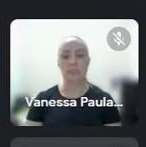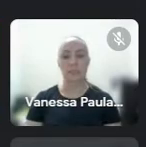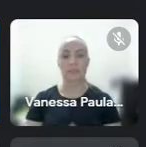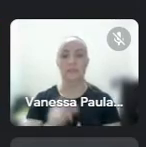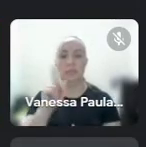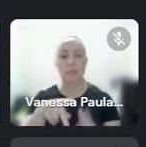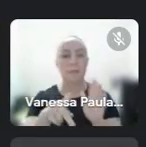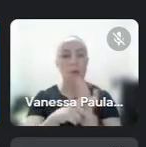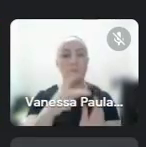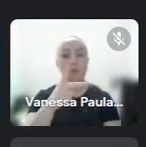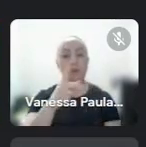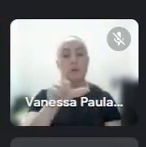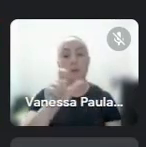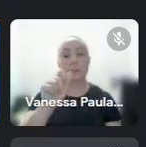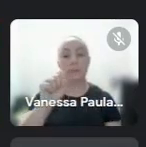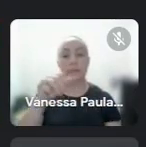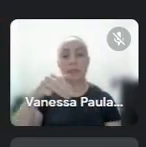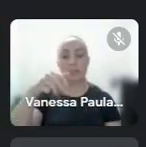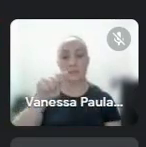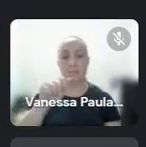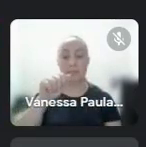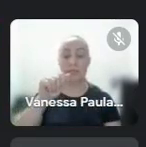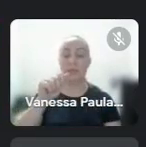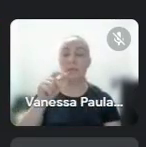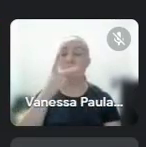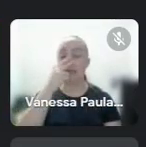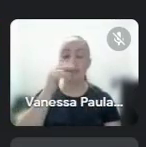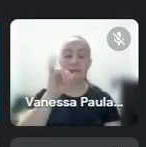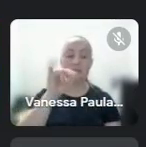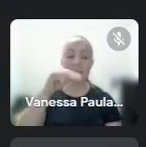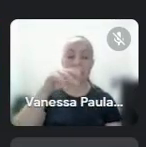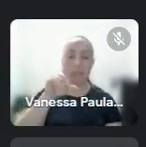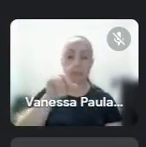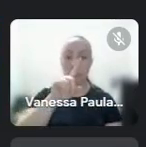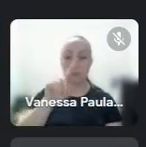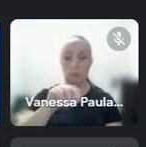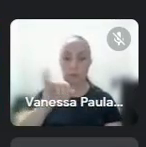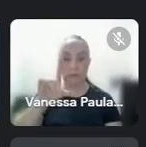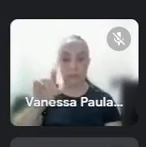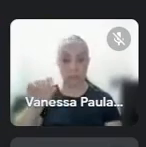induzido. Então, a dissociação atômica com plasma induzido, ele vai trabalhar